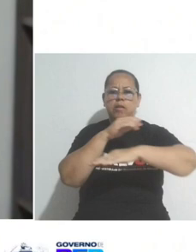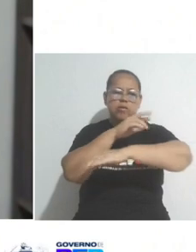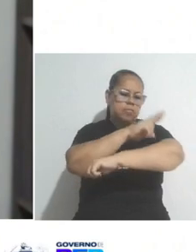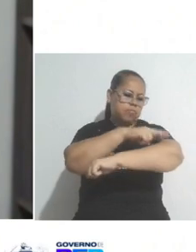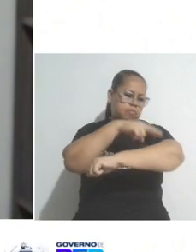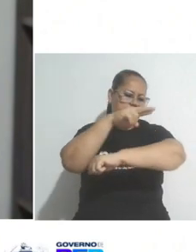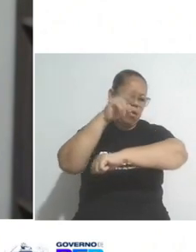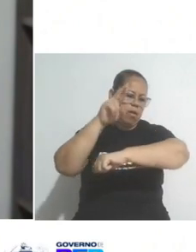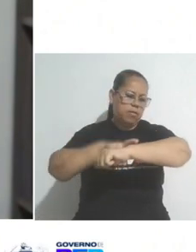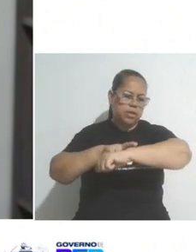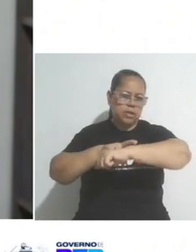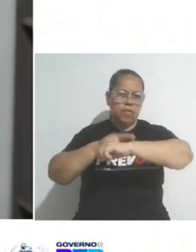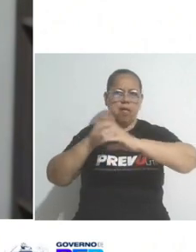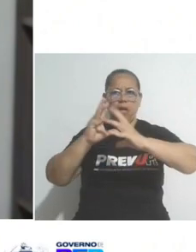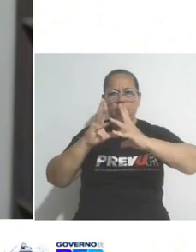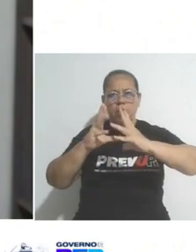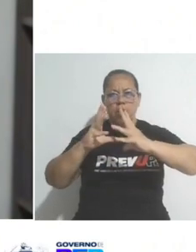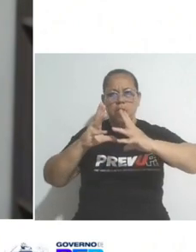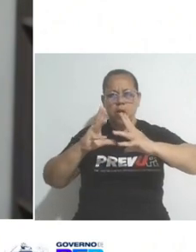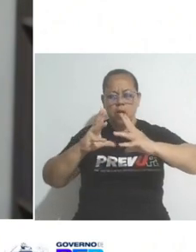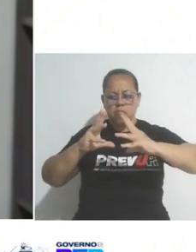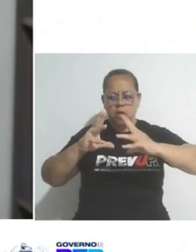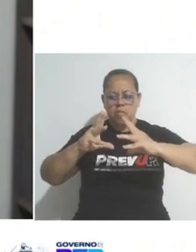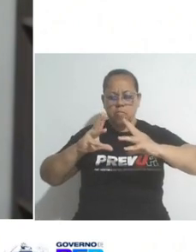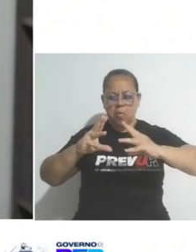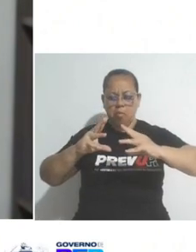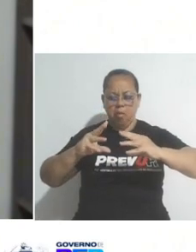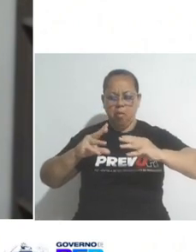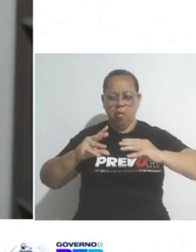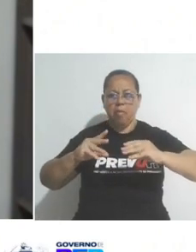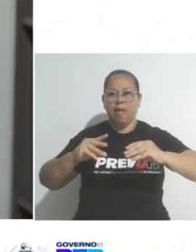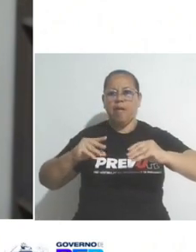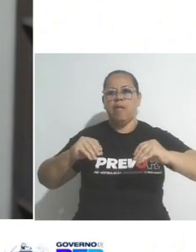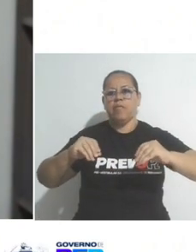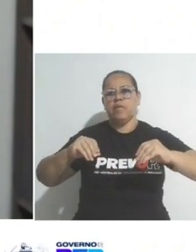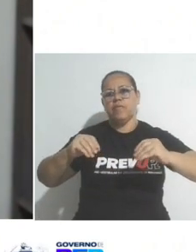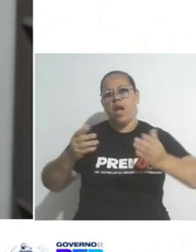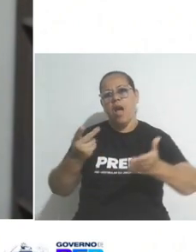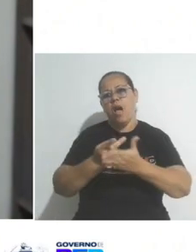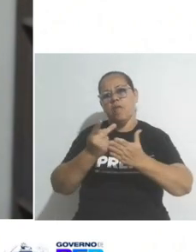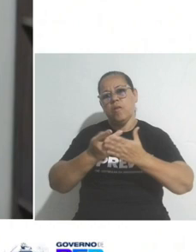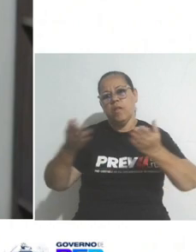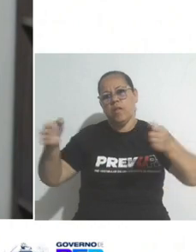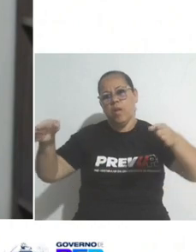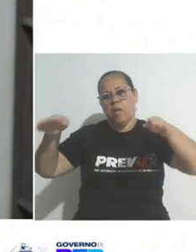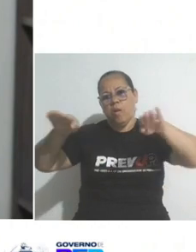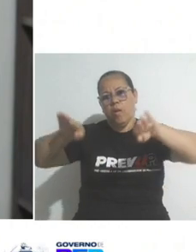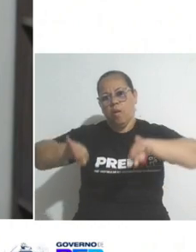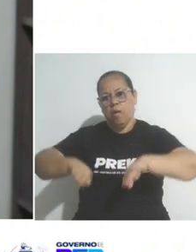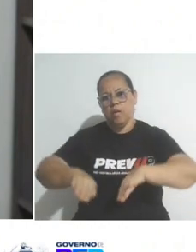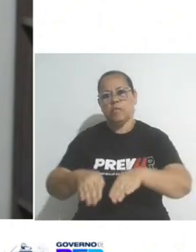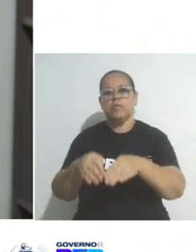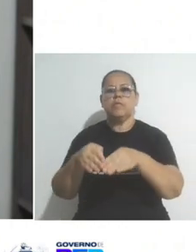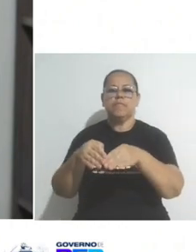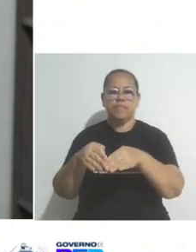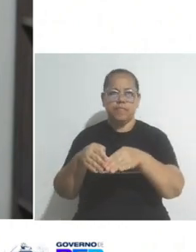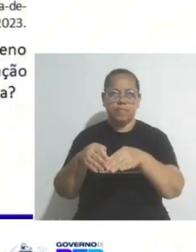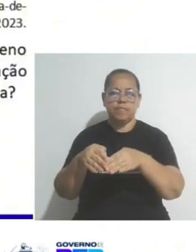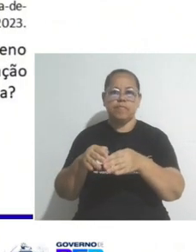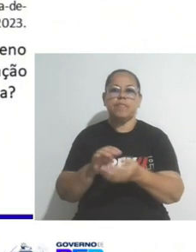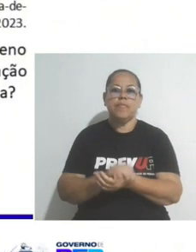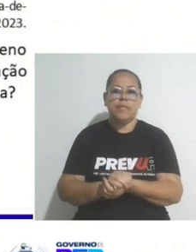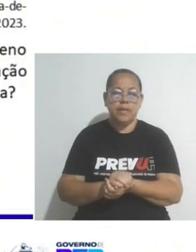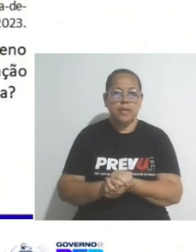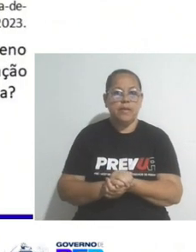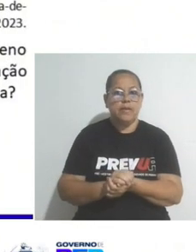dissolvendo gerando um vazio e então a gente vai ter dolinas ocorrendo nesse tipo de relevo cástico